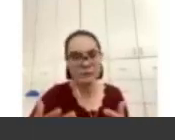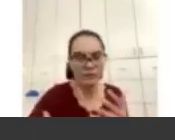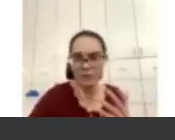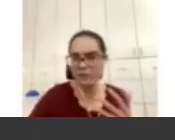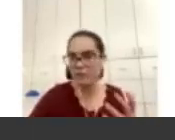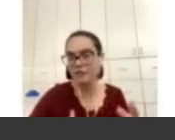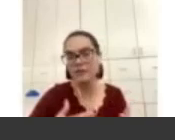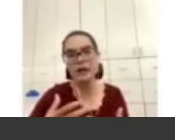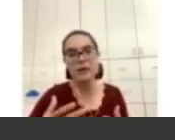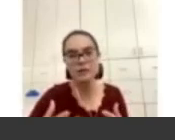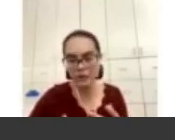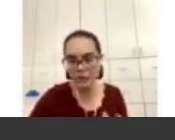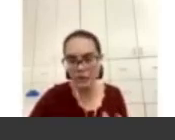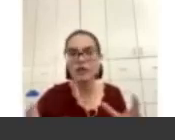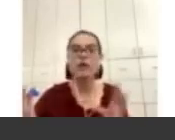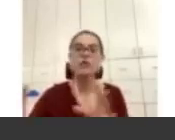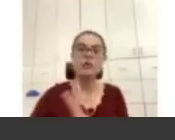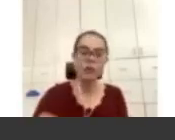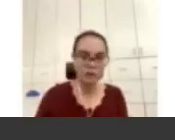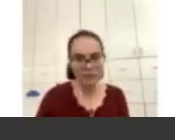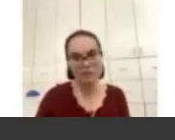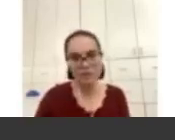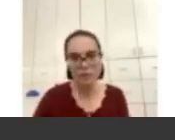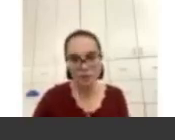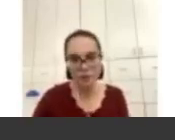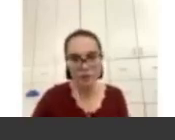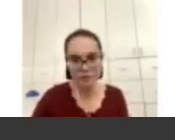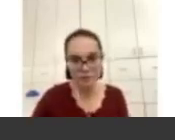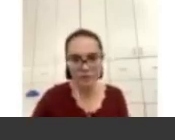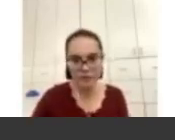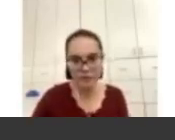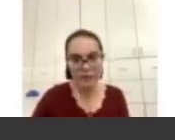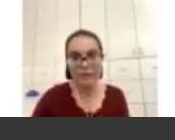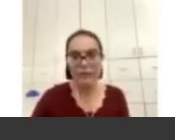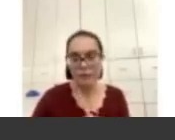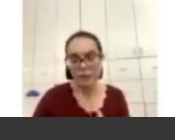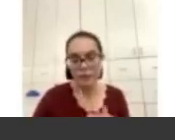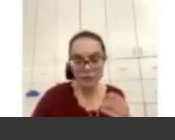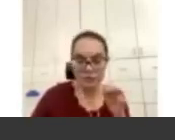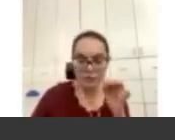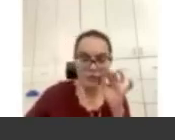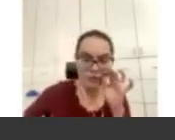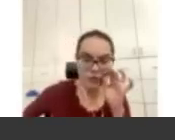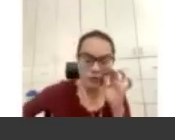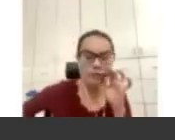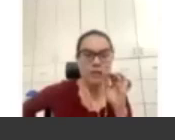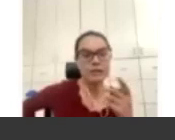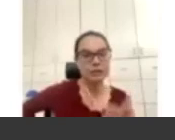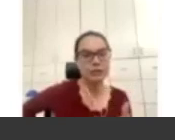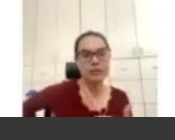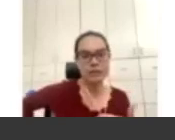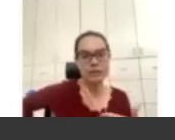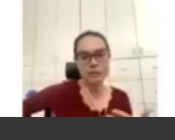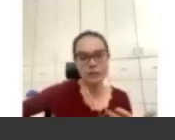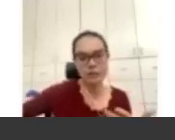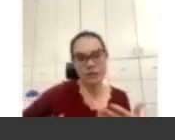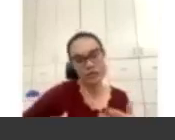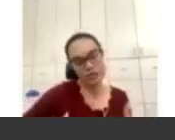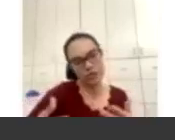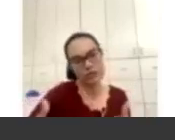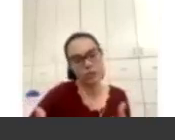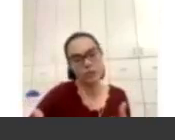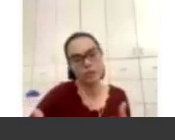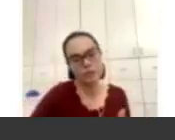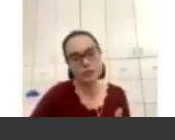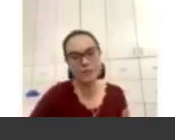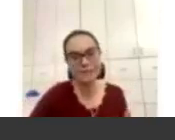seguir o mesmo padrão, se a gente vai fazer algo diferente no contexto da Monkeypox agora, né? Uma outra coisa importante que o Bernardo trouxe a respeito de que